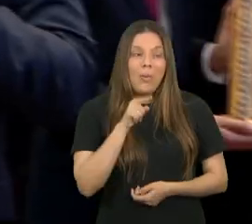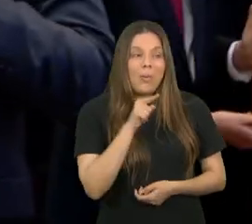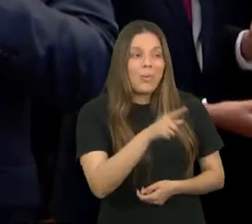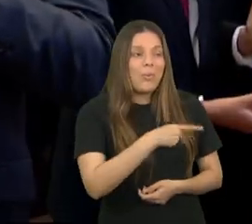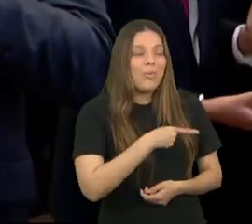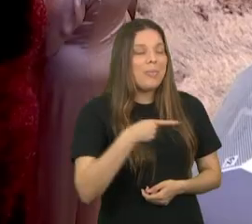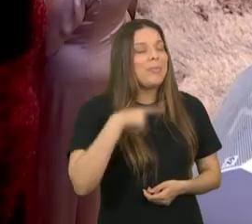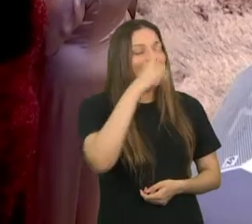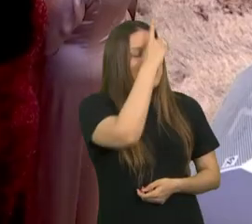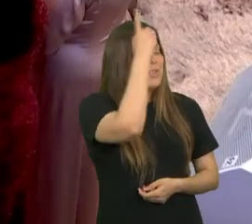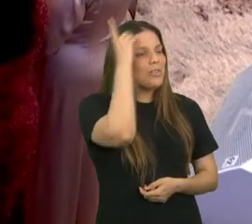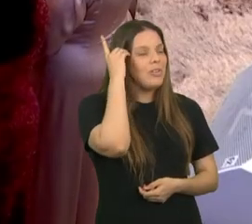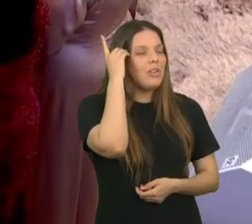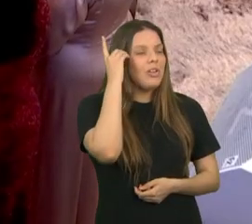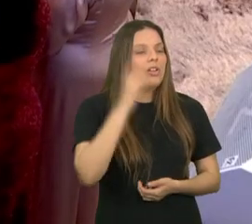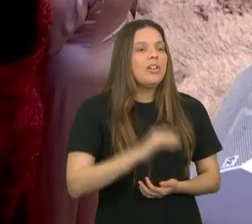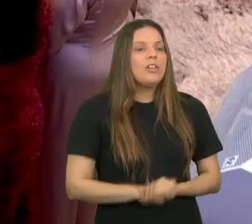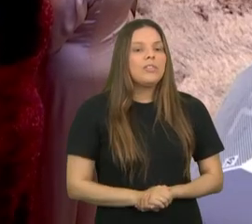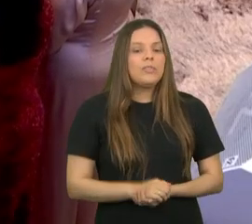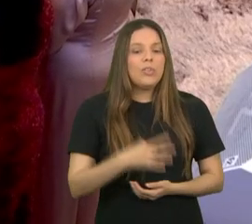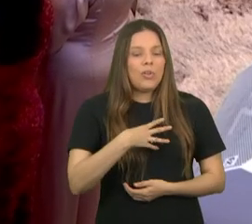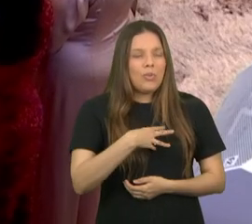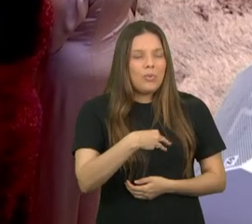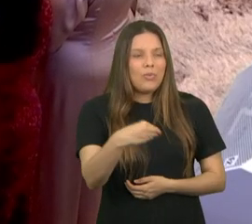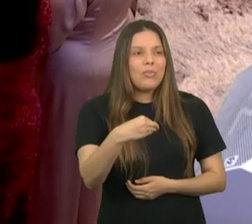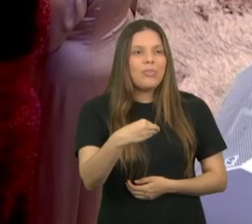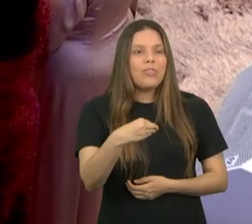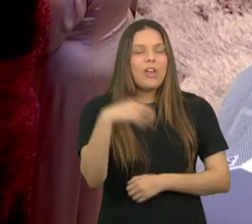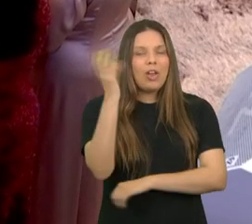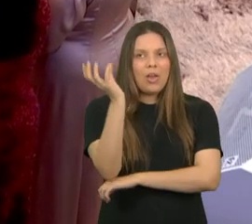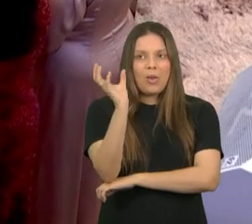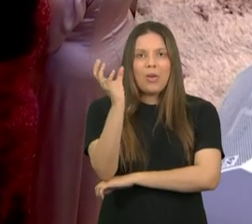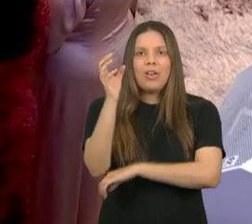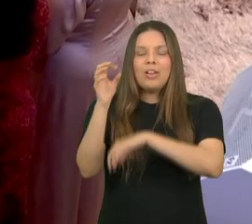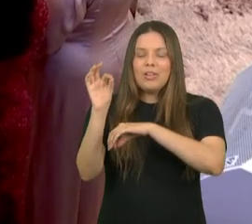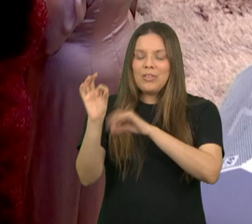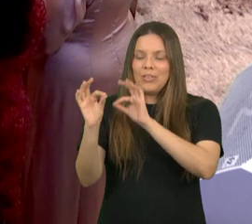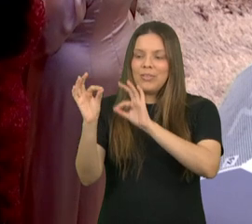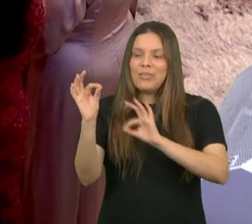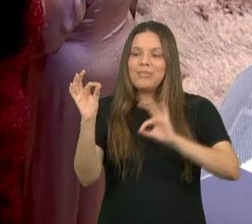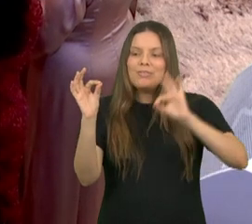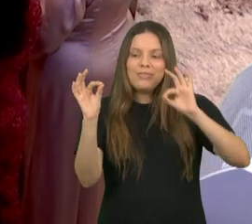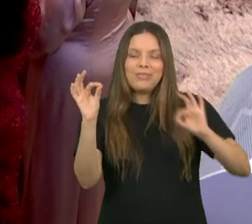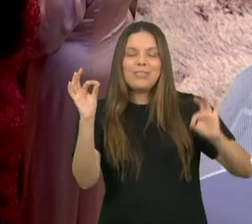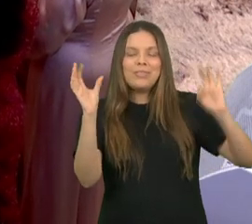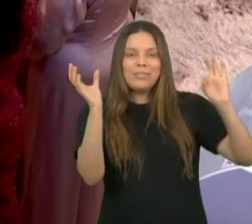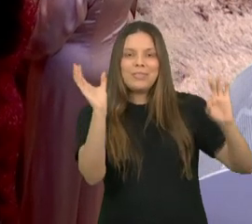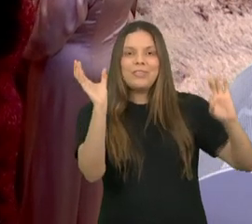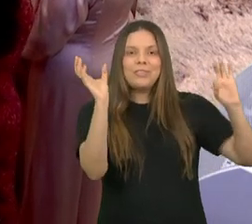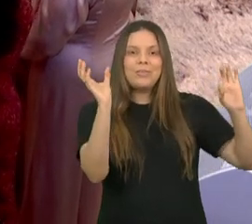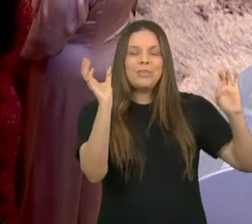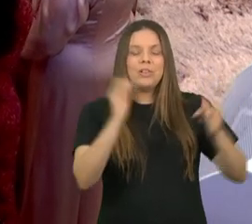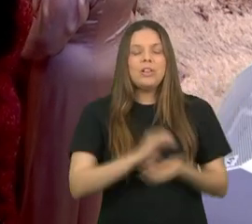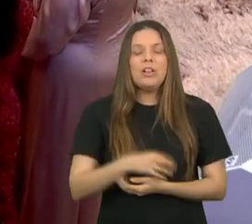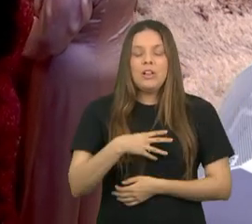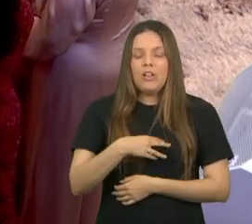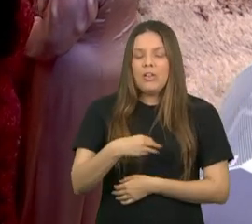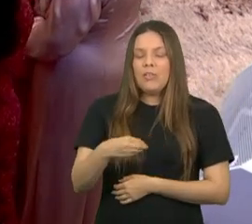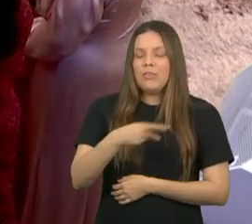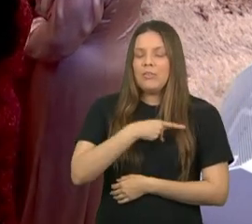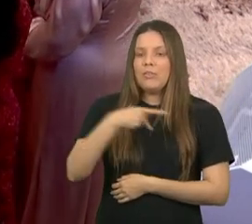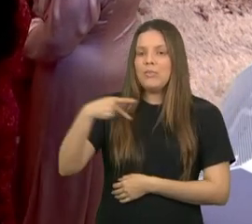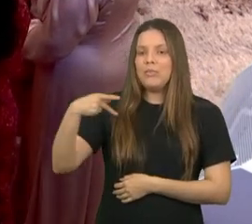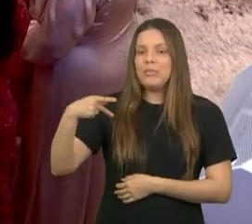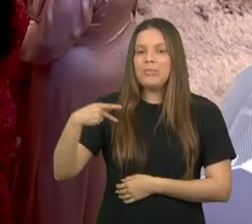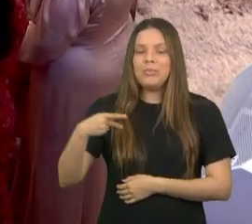frutífero da igreja. Um filho frutífero do ministério dos seus pastores.